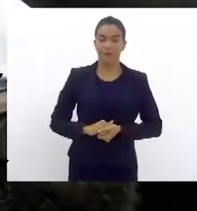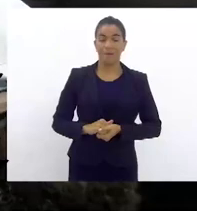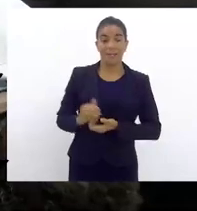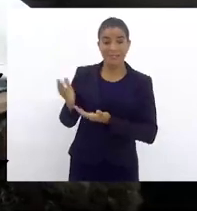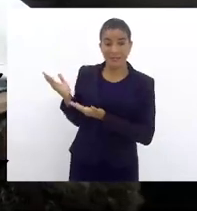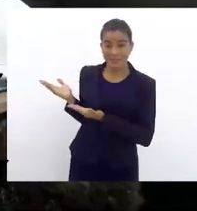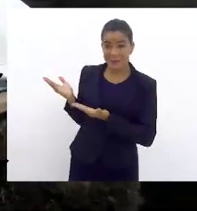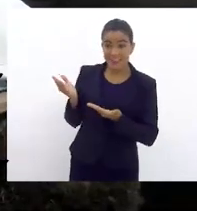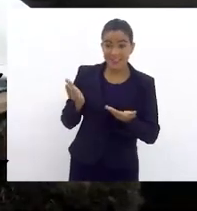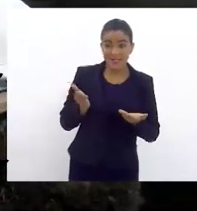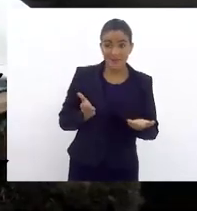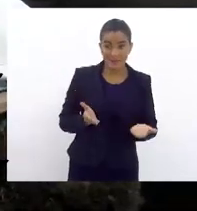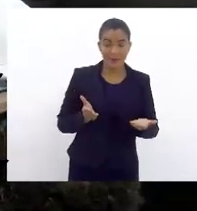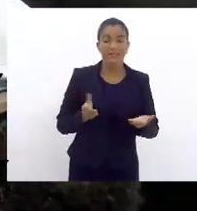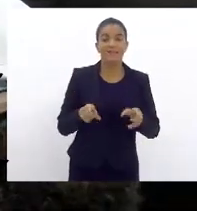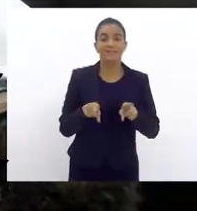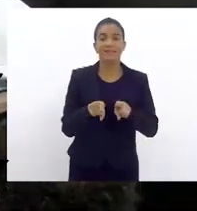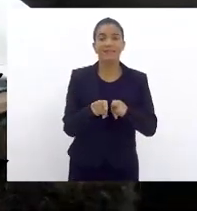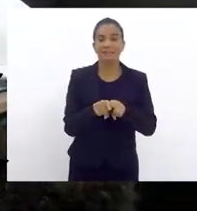chamar também